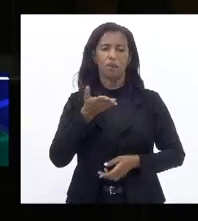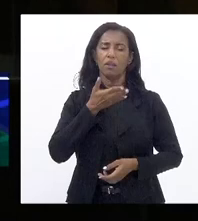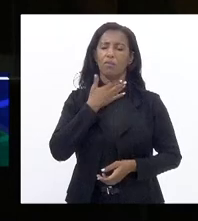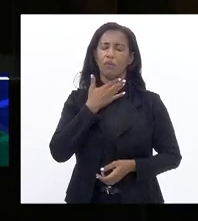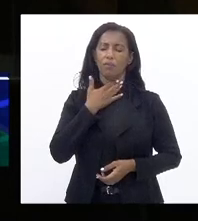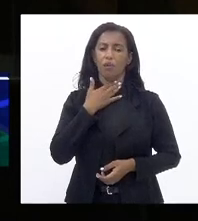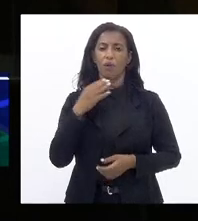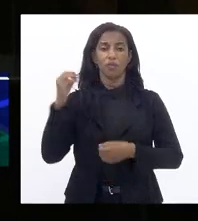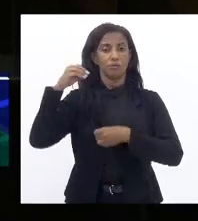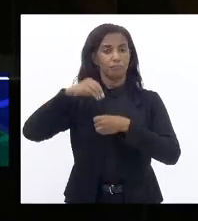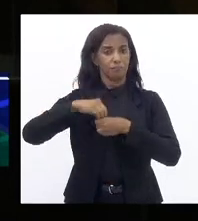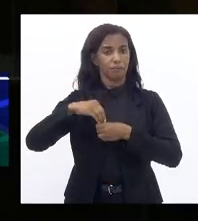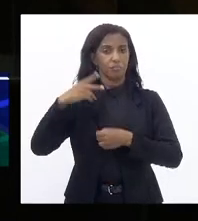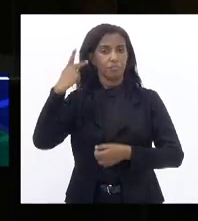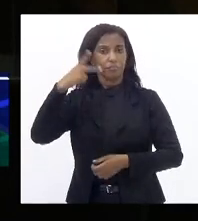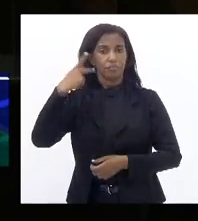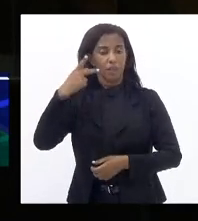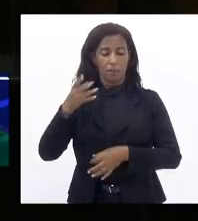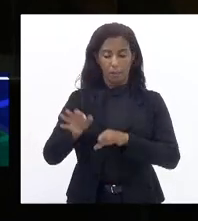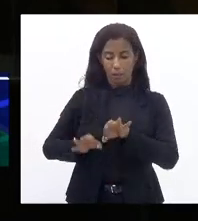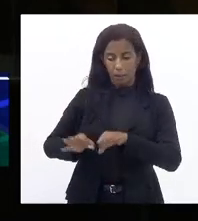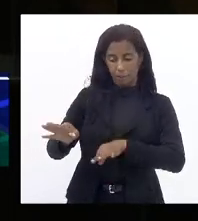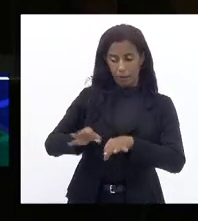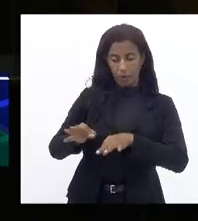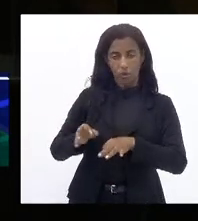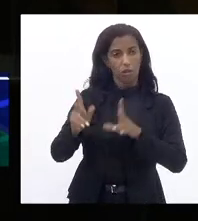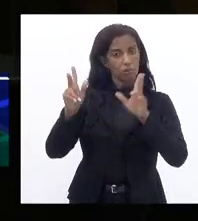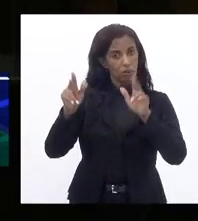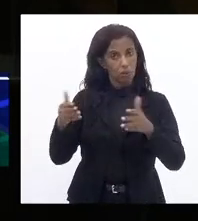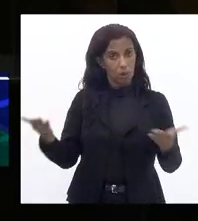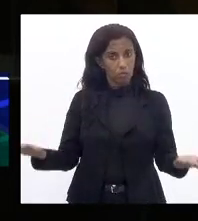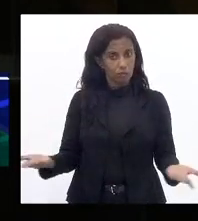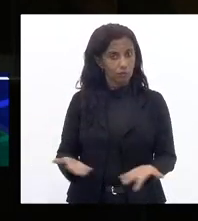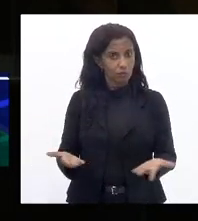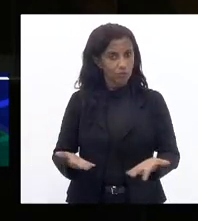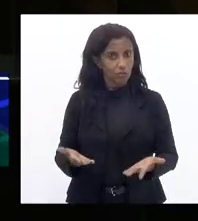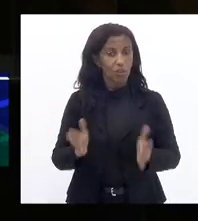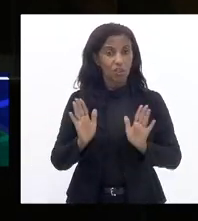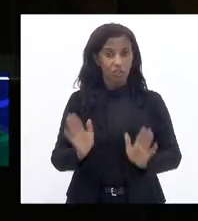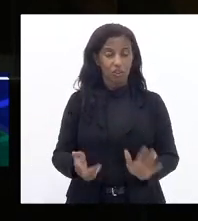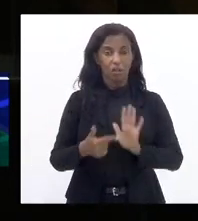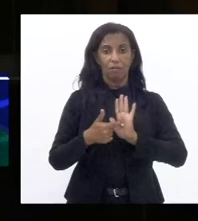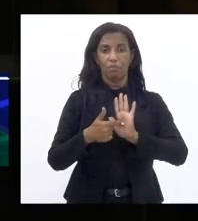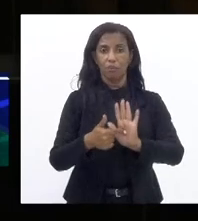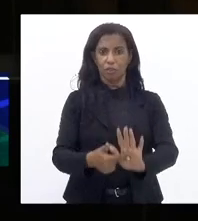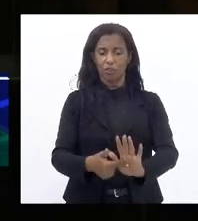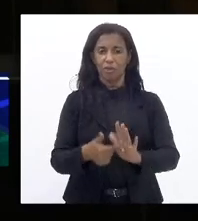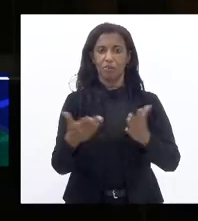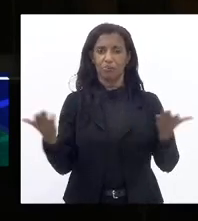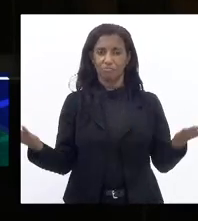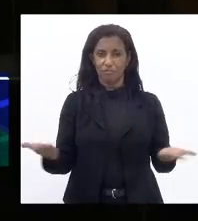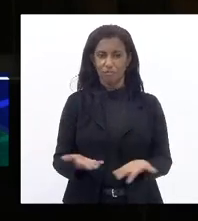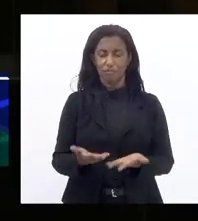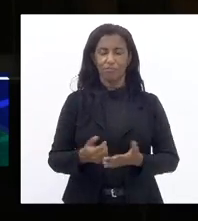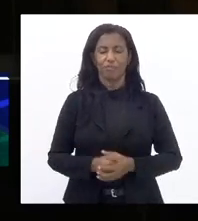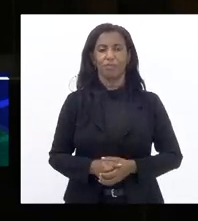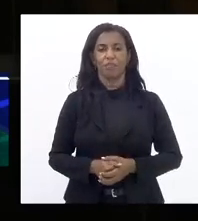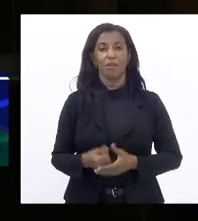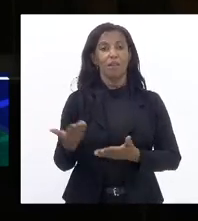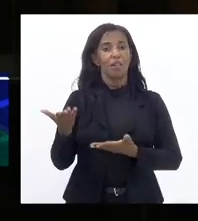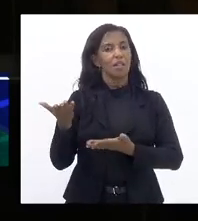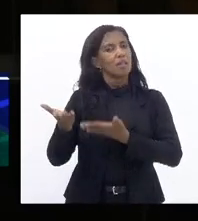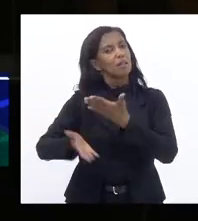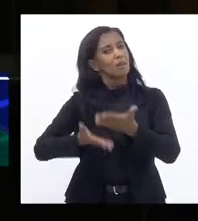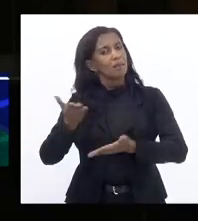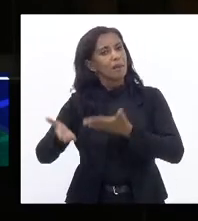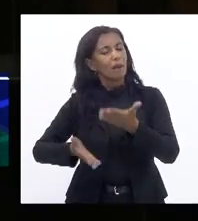voz no parlamento, para que projetos como esse, que foi apresentado por Vossa Excelência e que trata